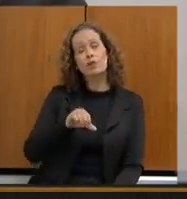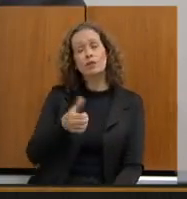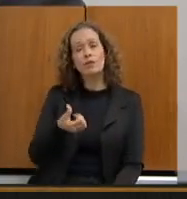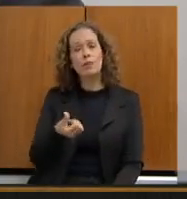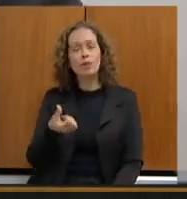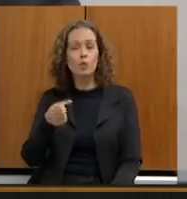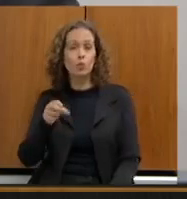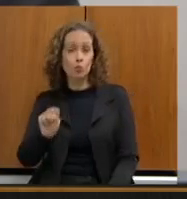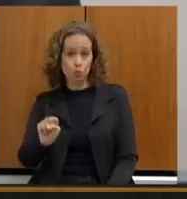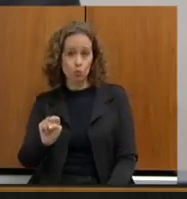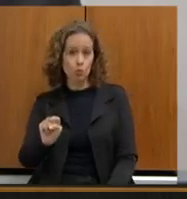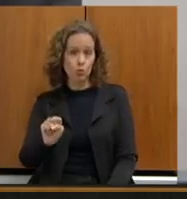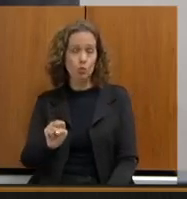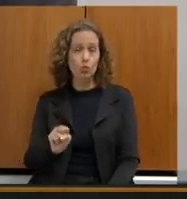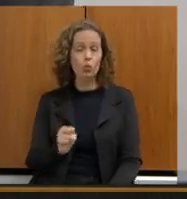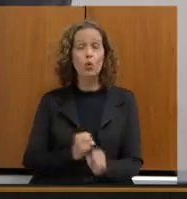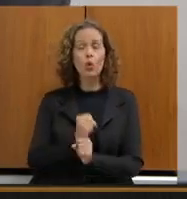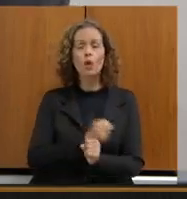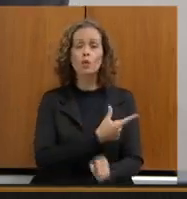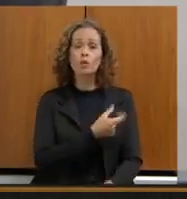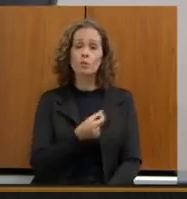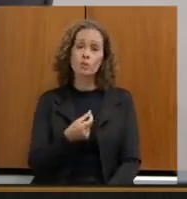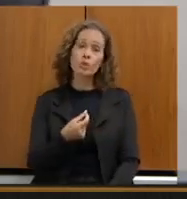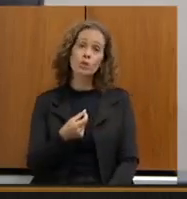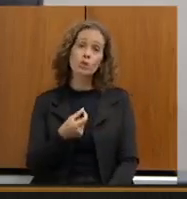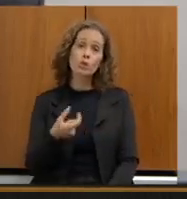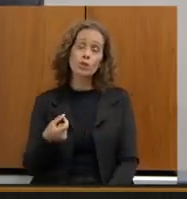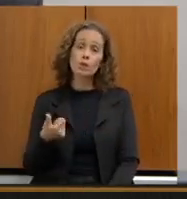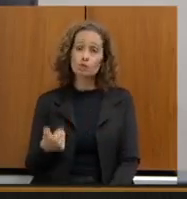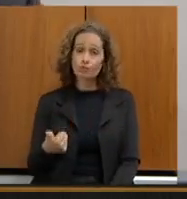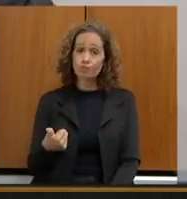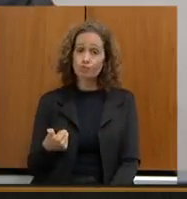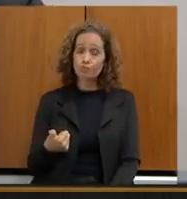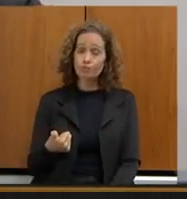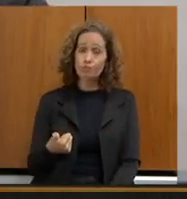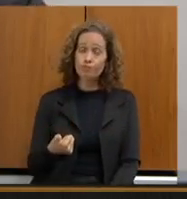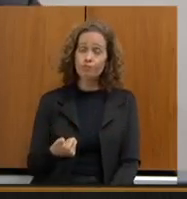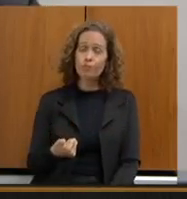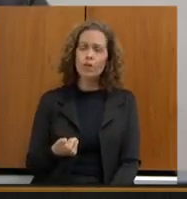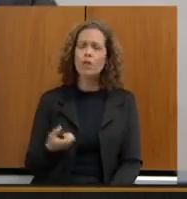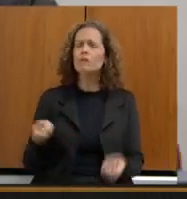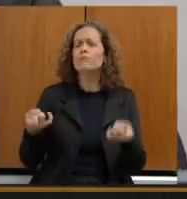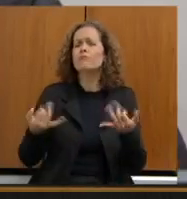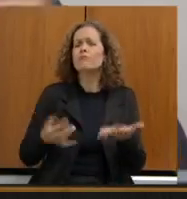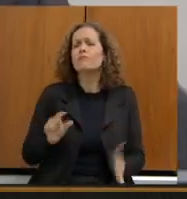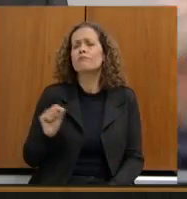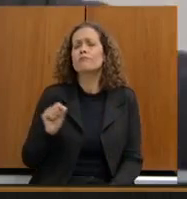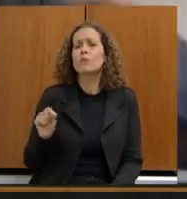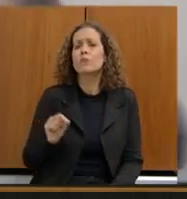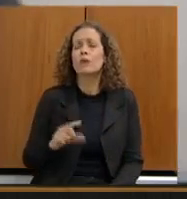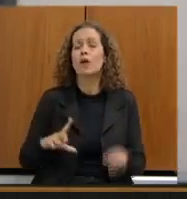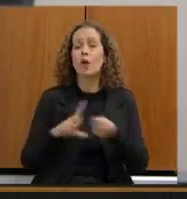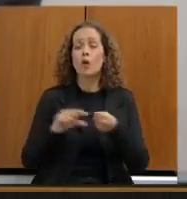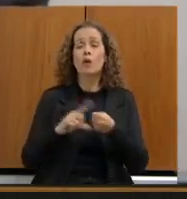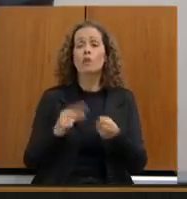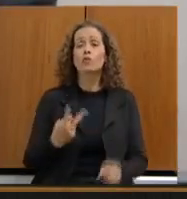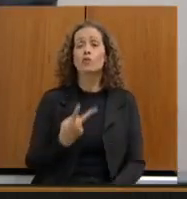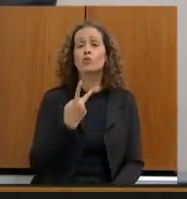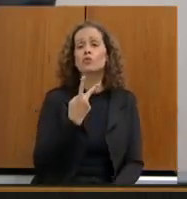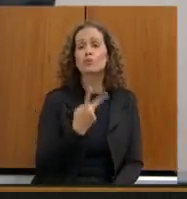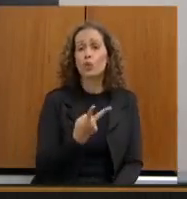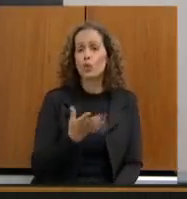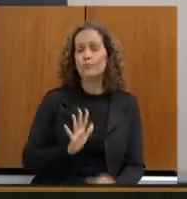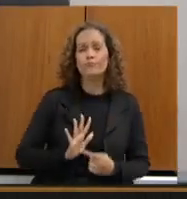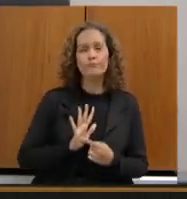Oi Alê 398 é de 2001 e ela disciplinou o artigo 29 certa com sono